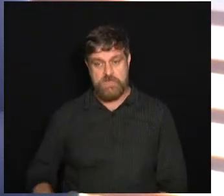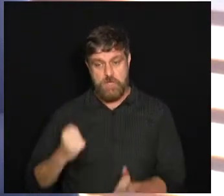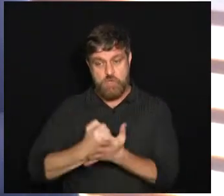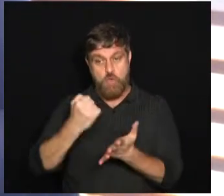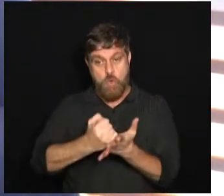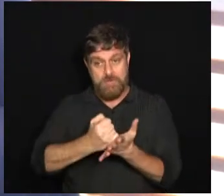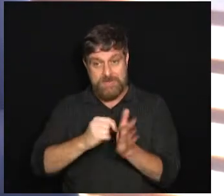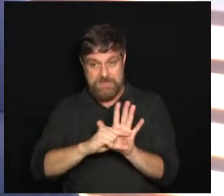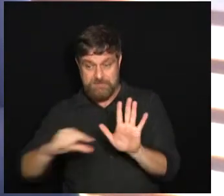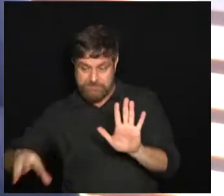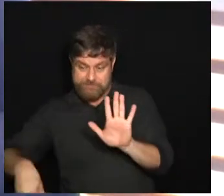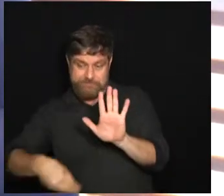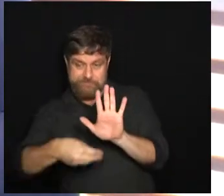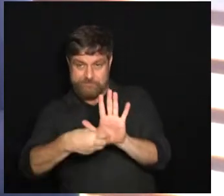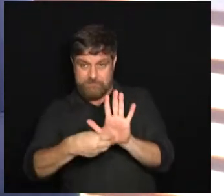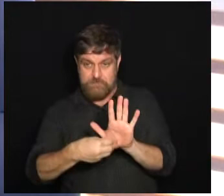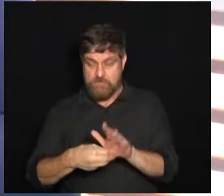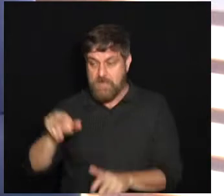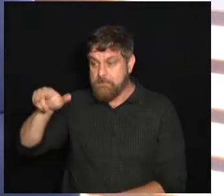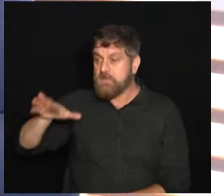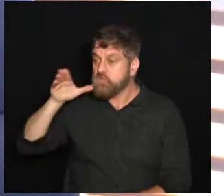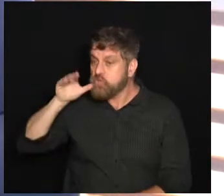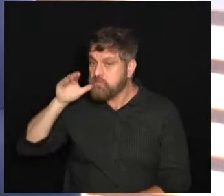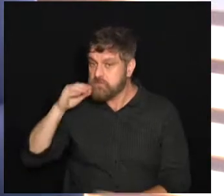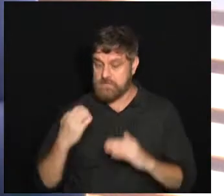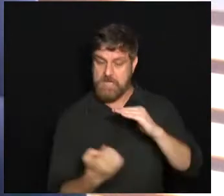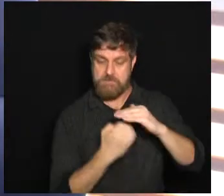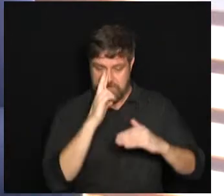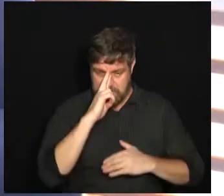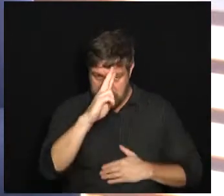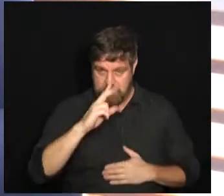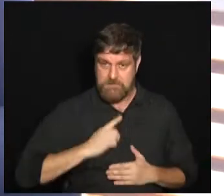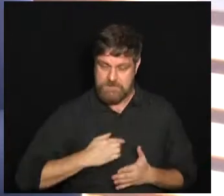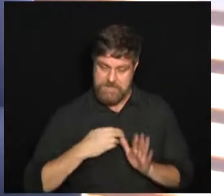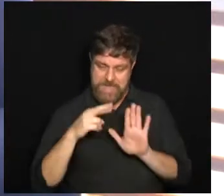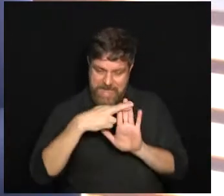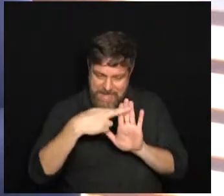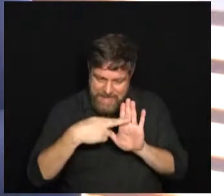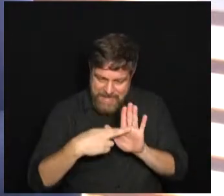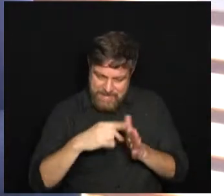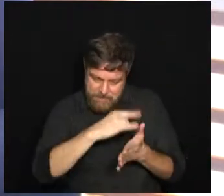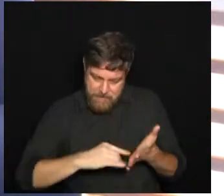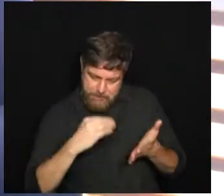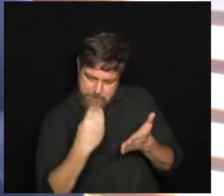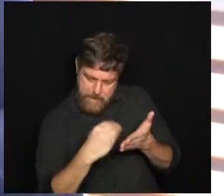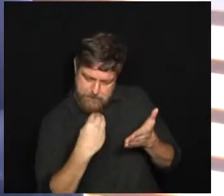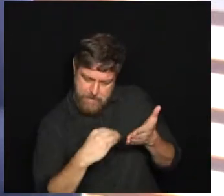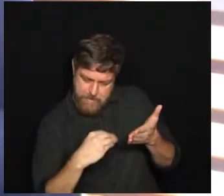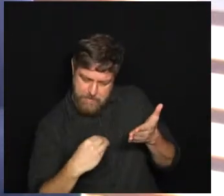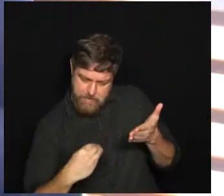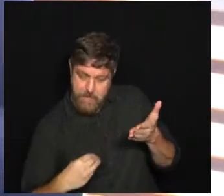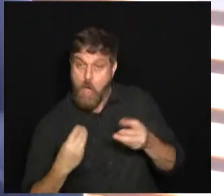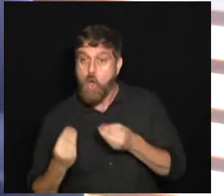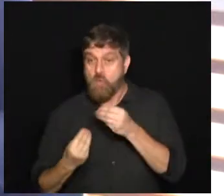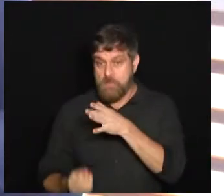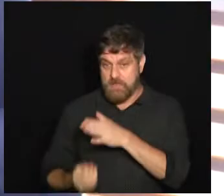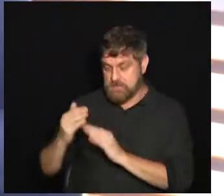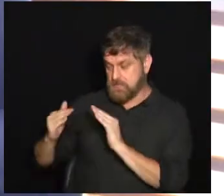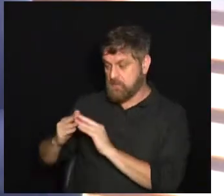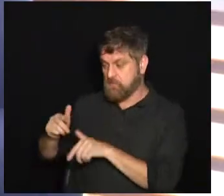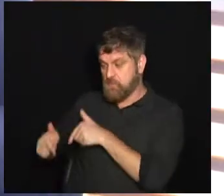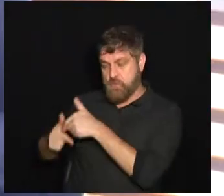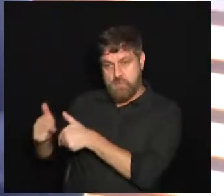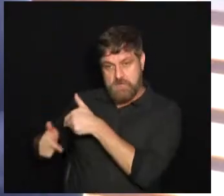contratual firmado entre o empregador e o empregado, prevendo todas as regras de como seria dada essa prestação